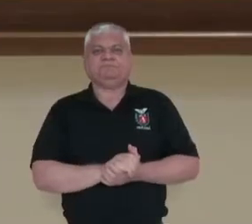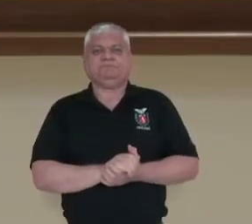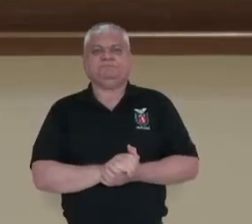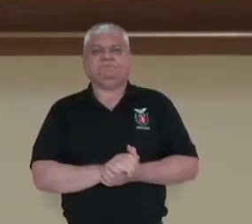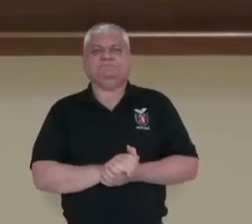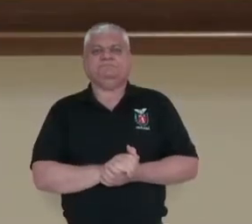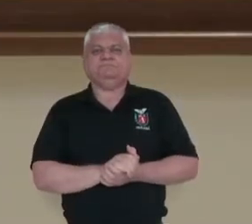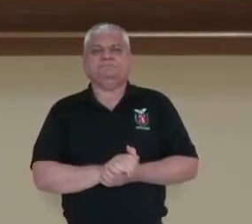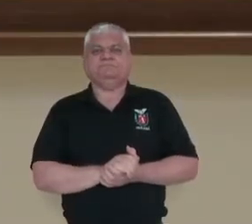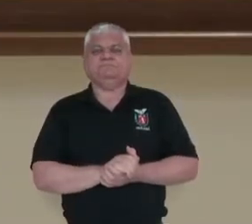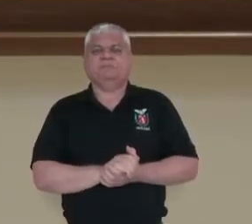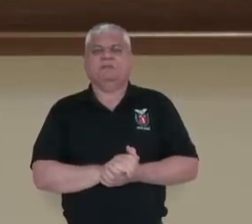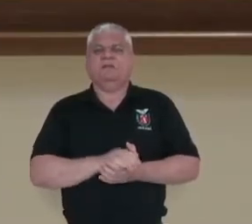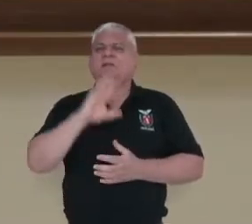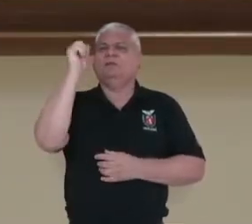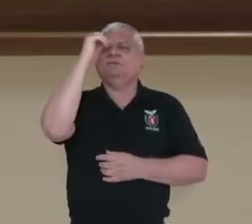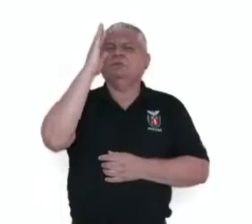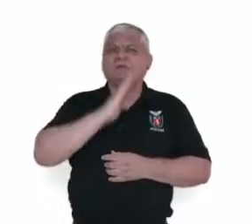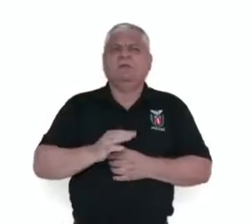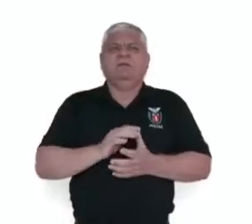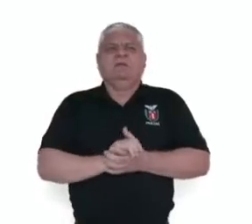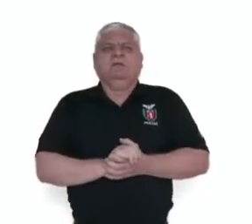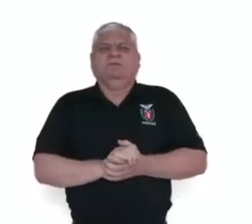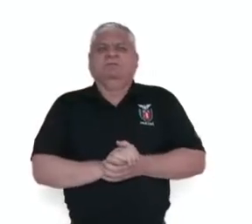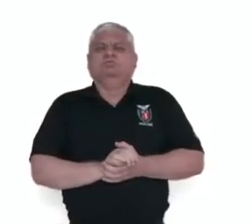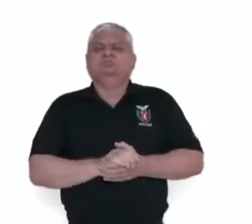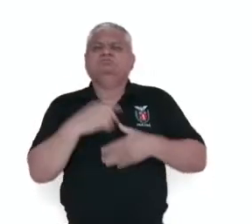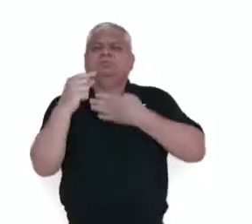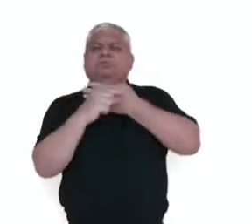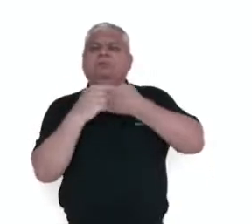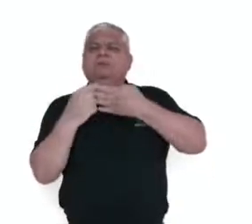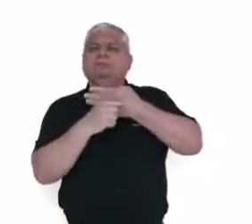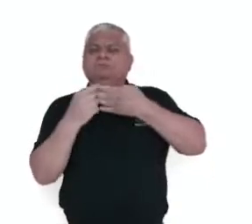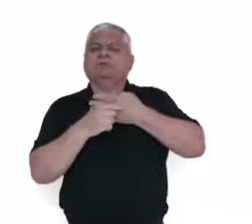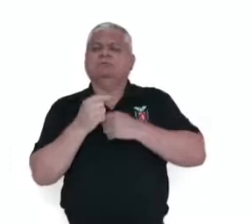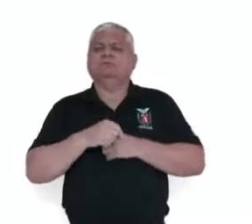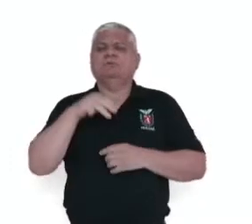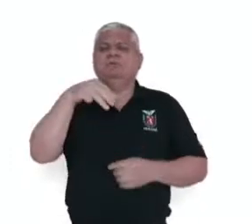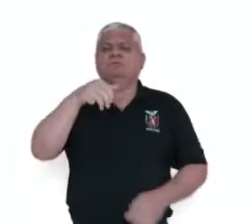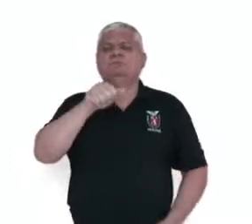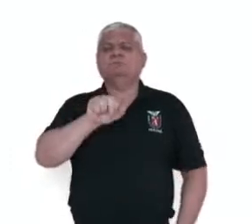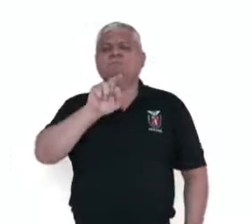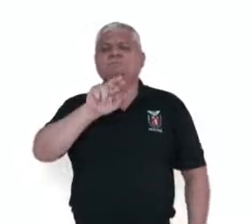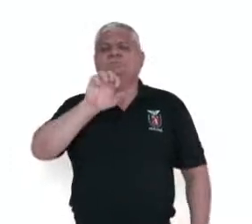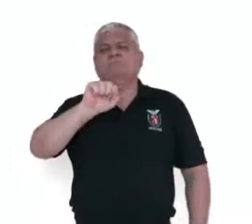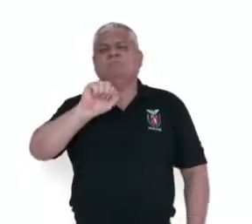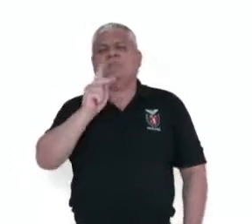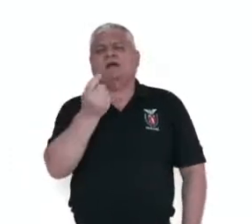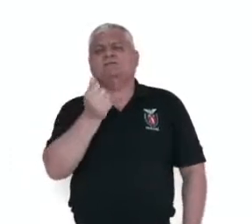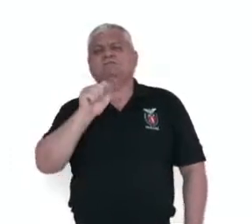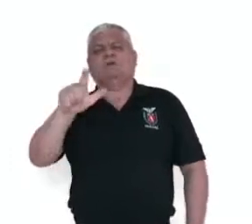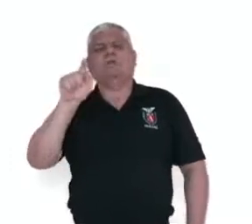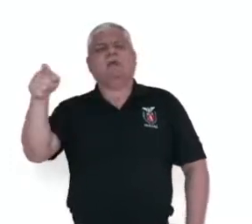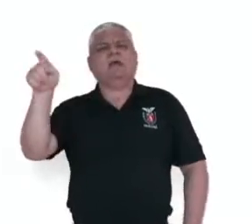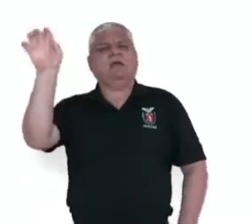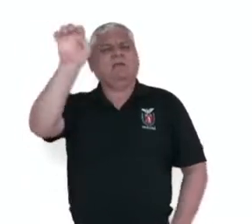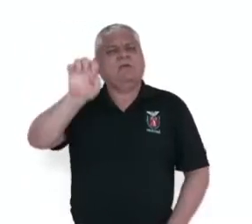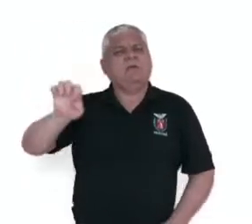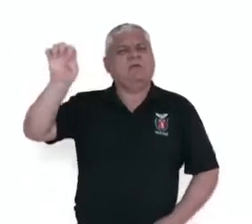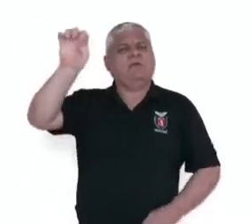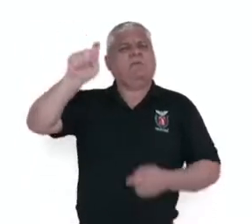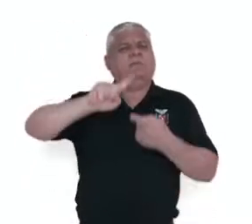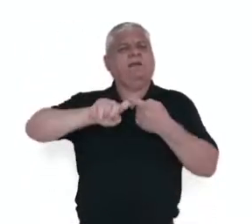Cidadania no Brasil. Marshall cria essa tipologia para pensar a Europa, e especialmente a